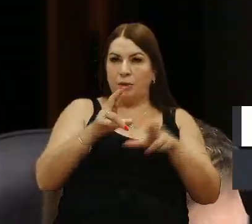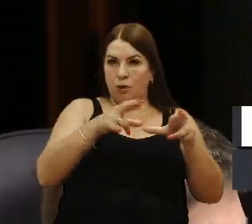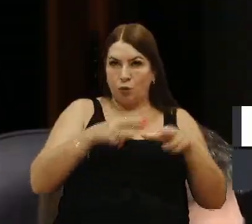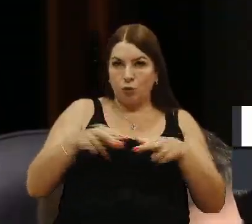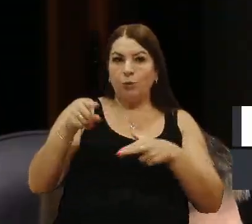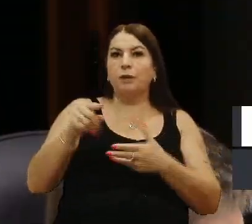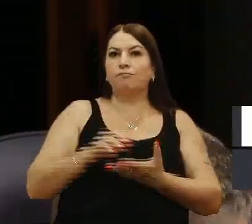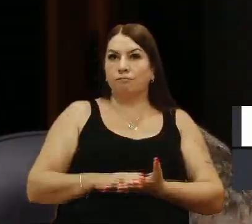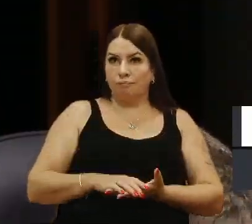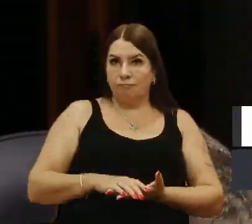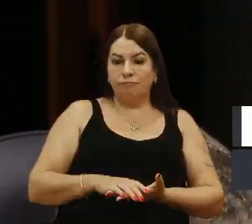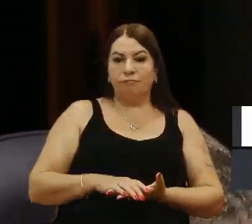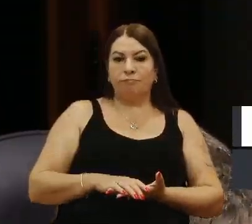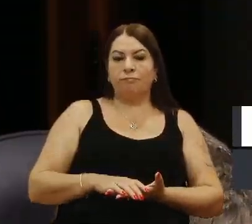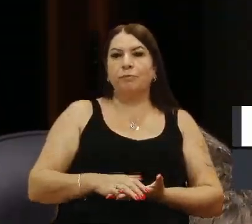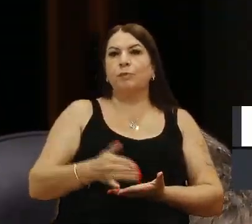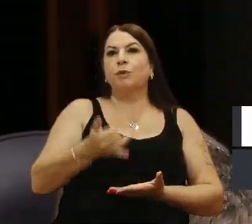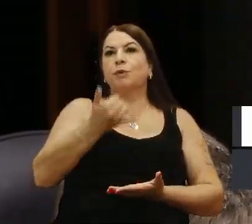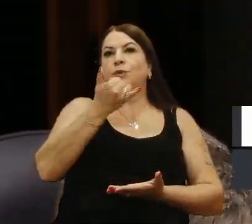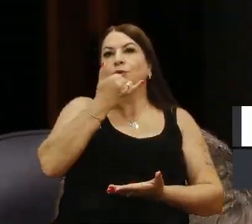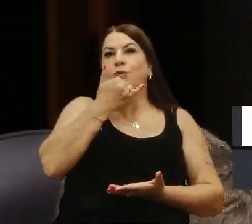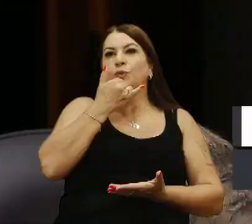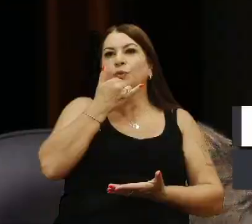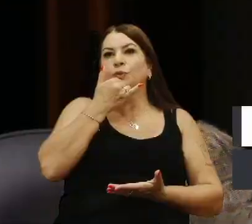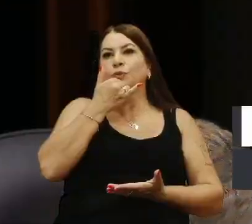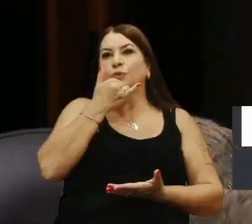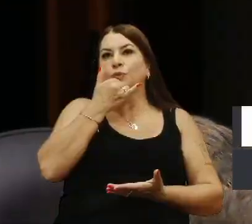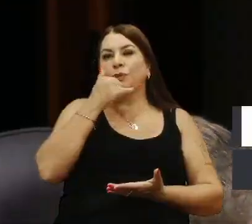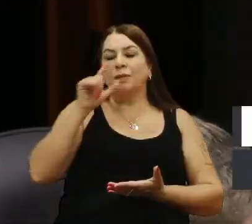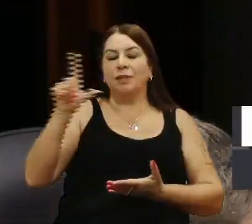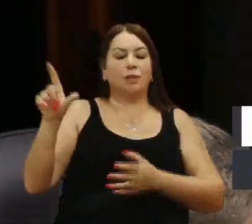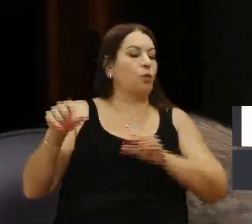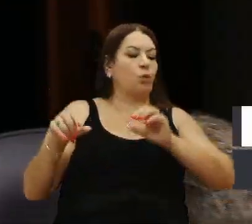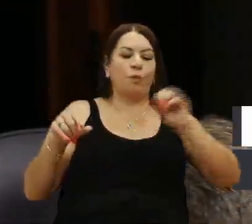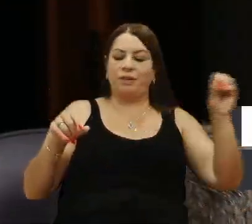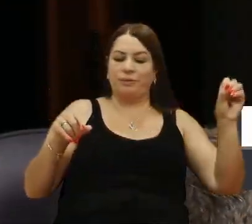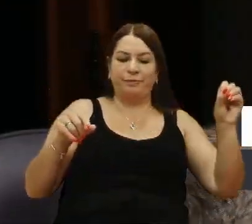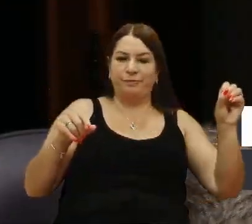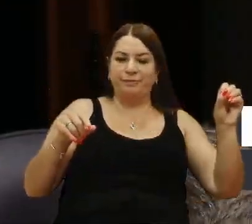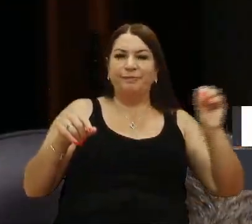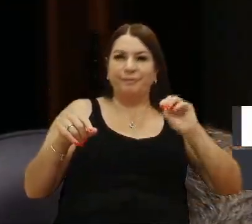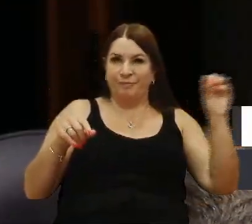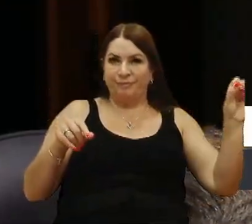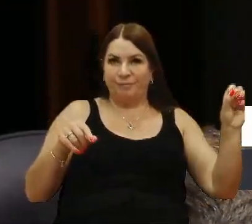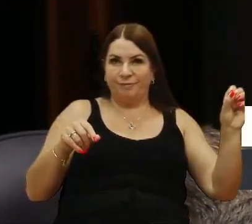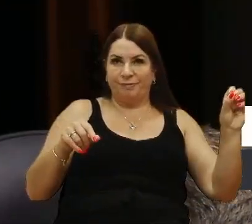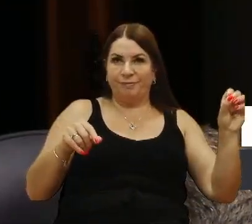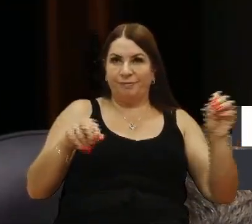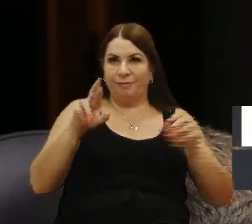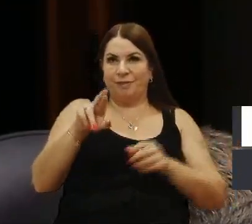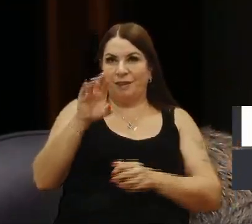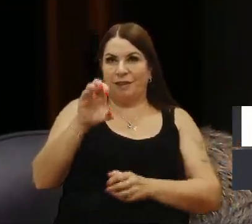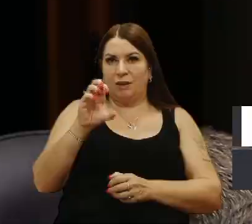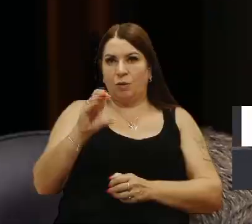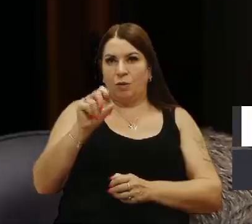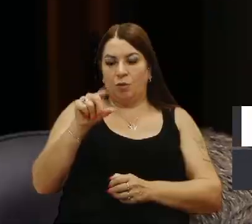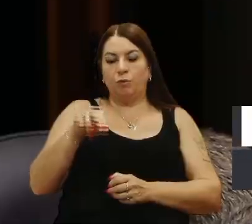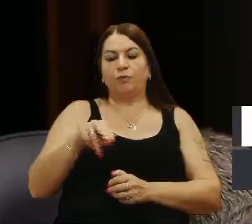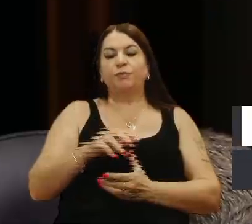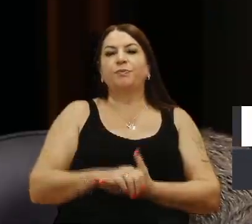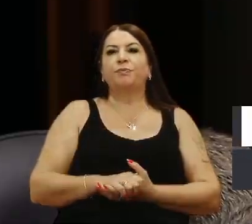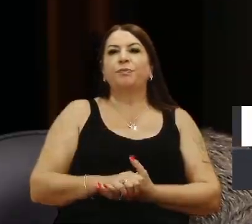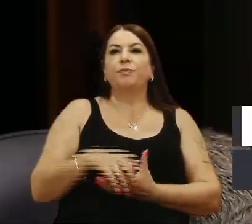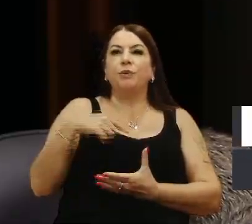Reolon. Desculpe, Oeste. Leste é o Planalto. Oeste, a região do Reolon.